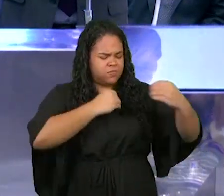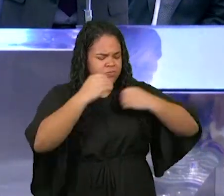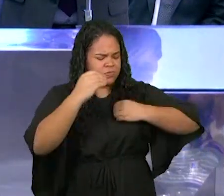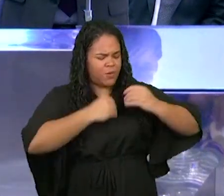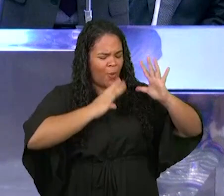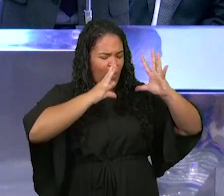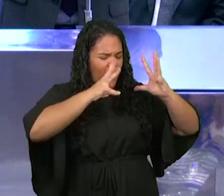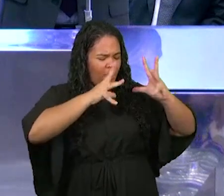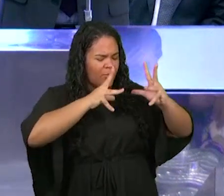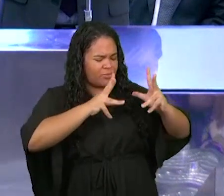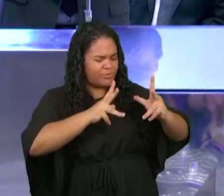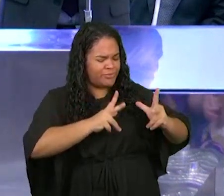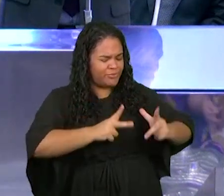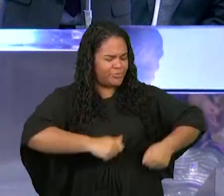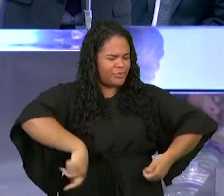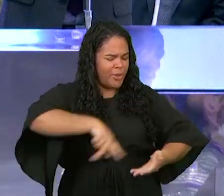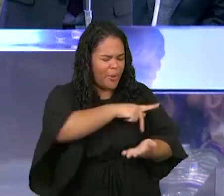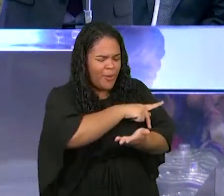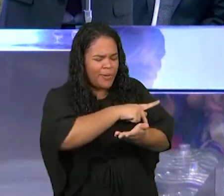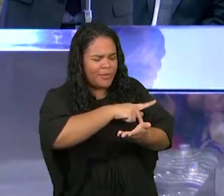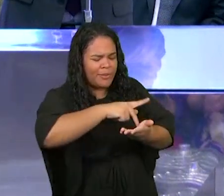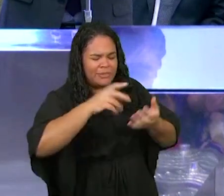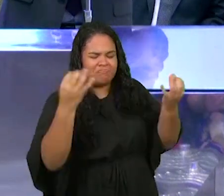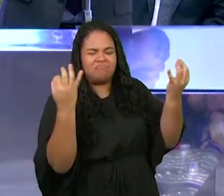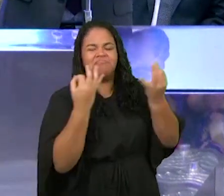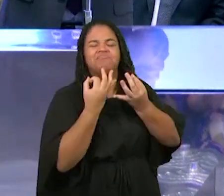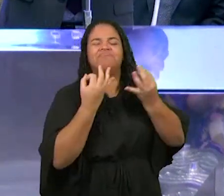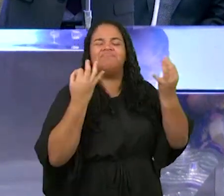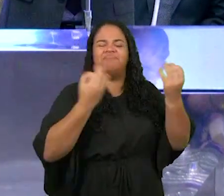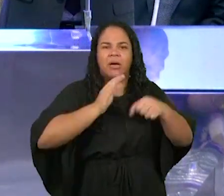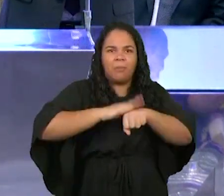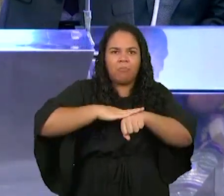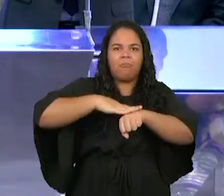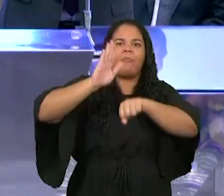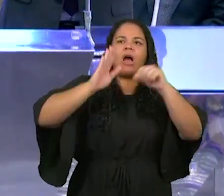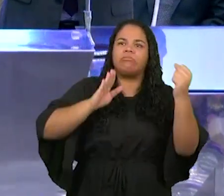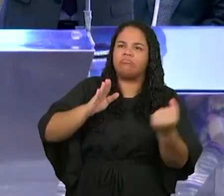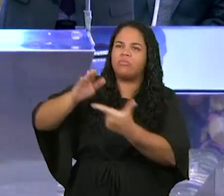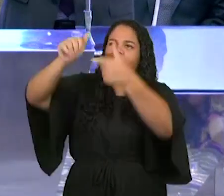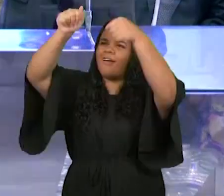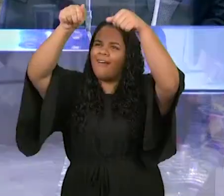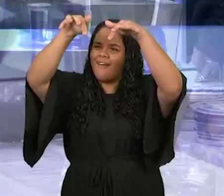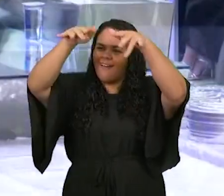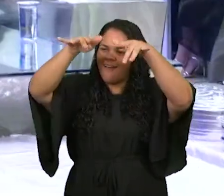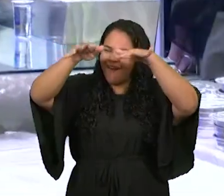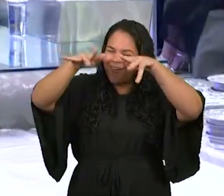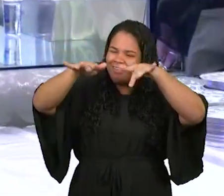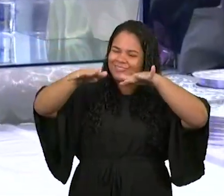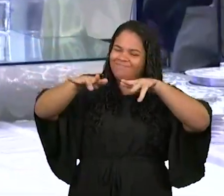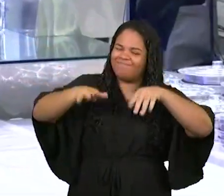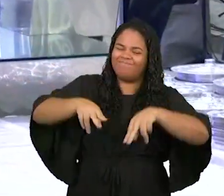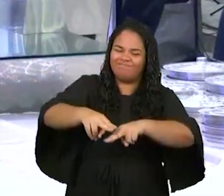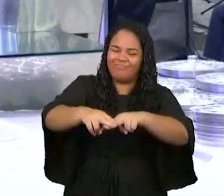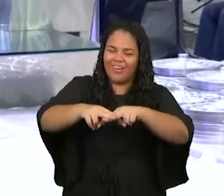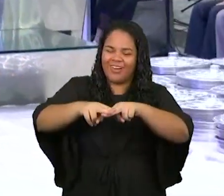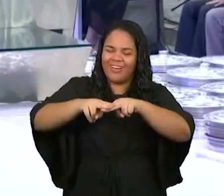Alvo mais que a neve. Alvo mais que a neve.